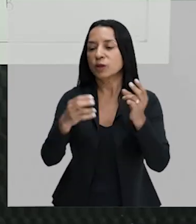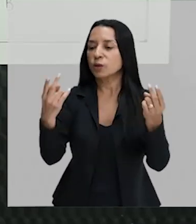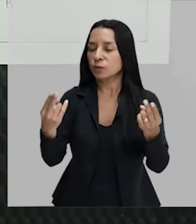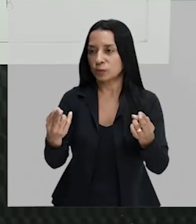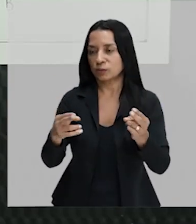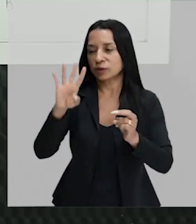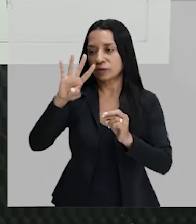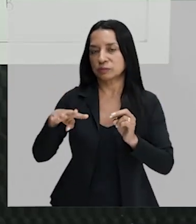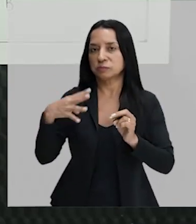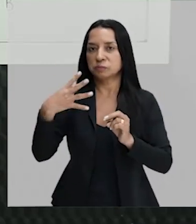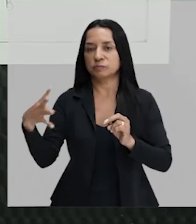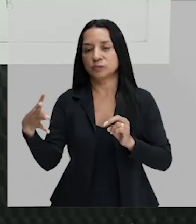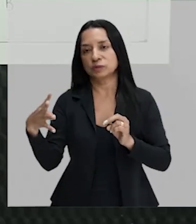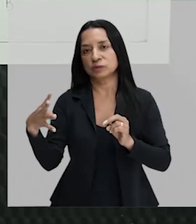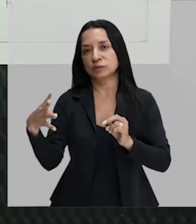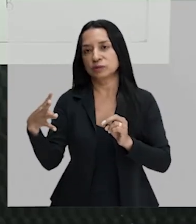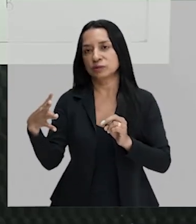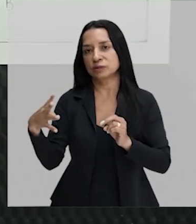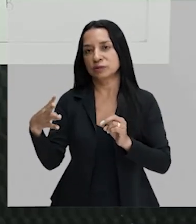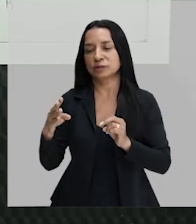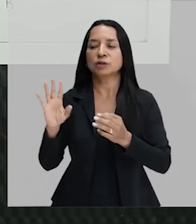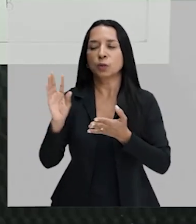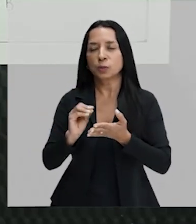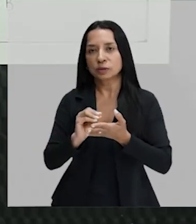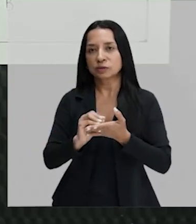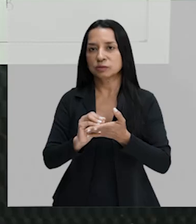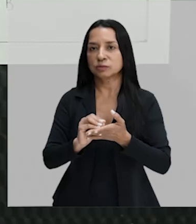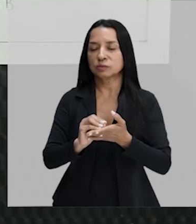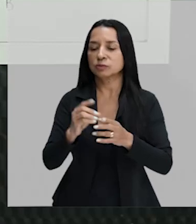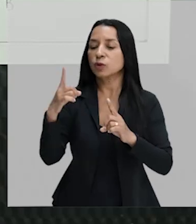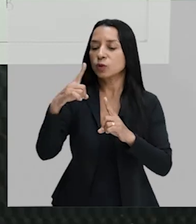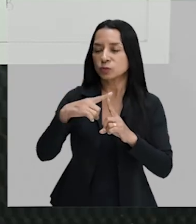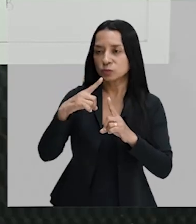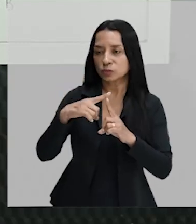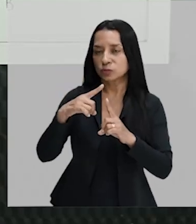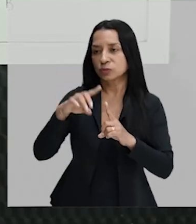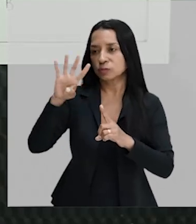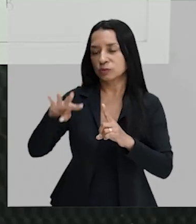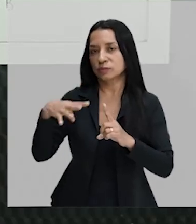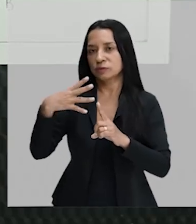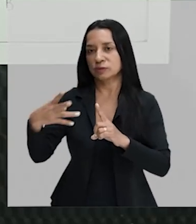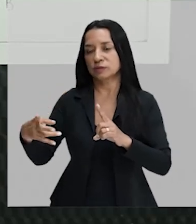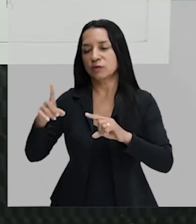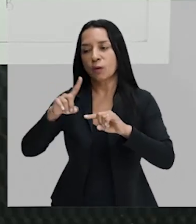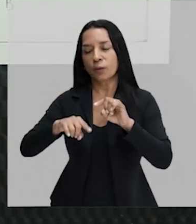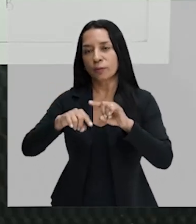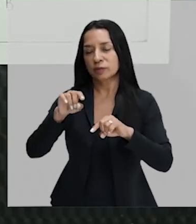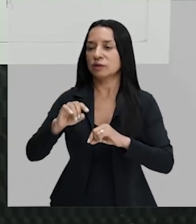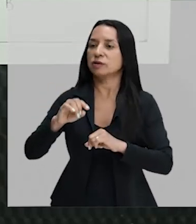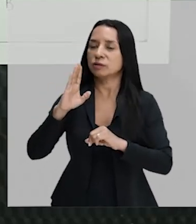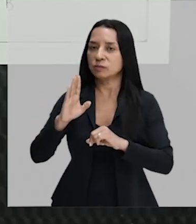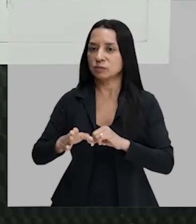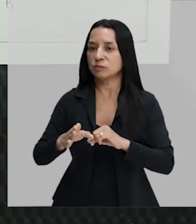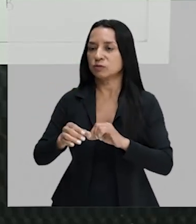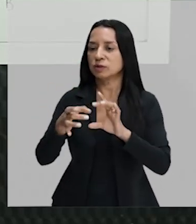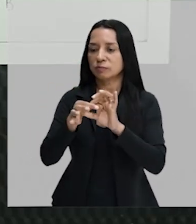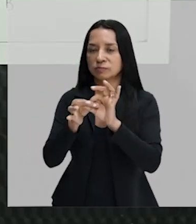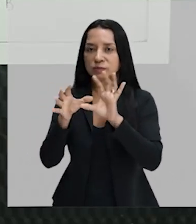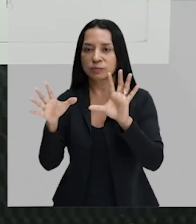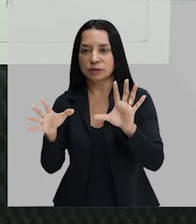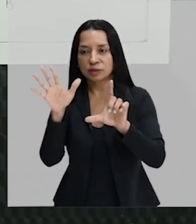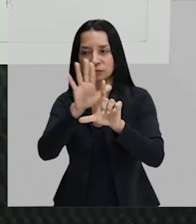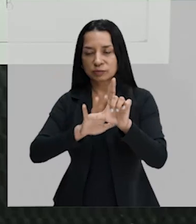de matrizes, as notações, falamos dos tipos de matriz. O material já está disponível para vocês lá na plataforma, no